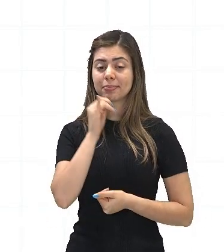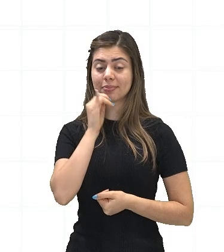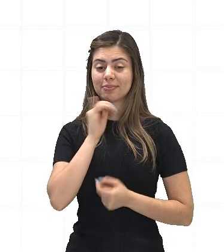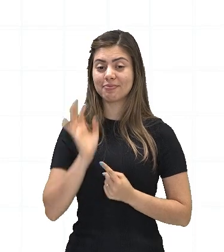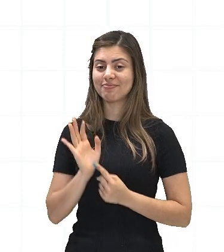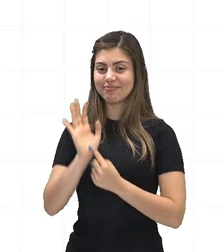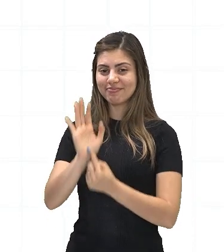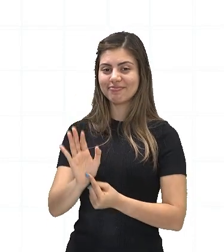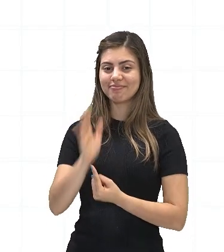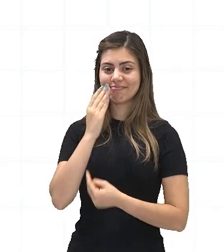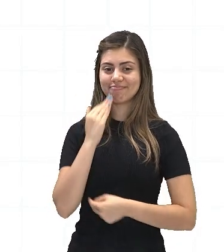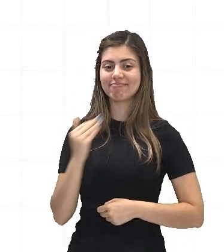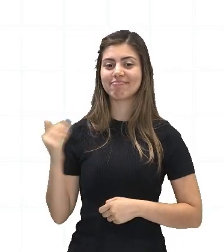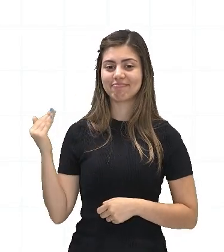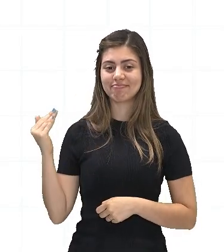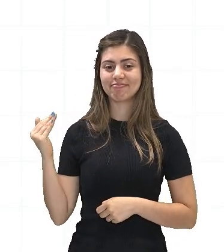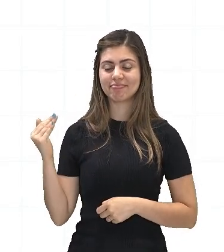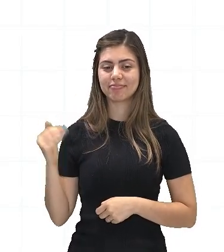por favor.